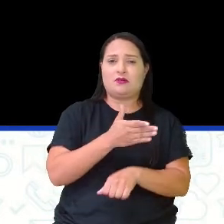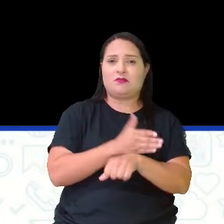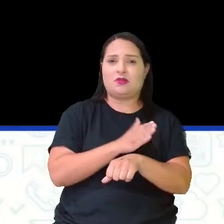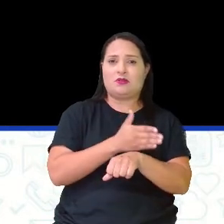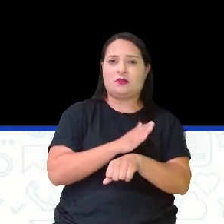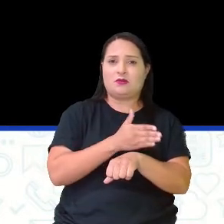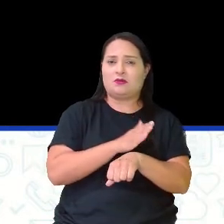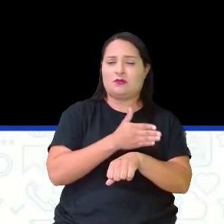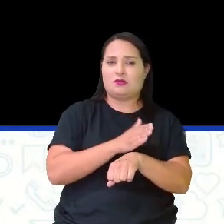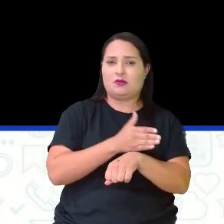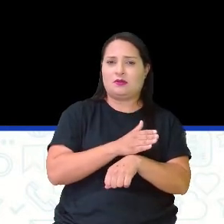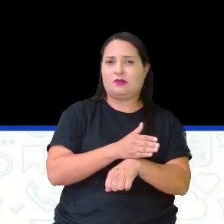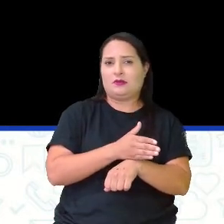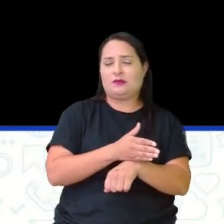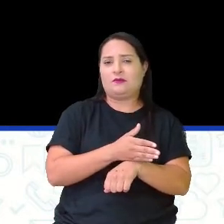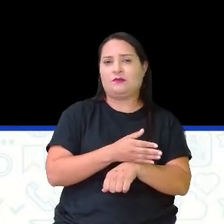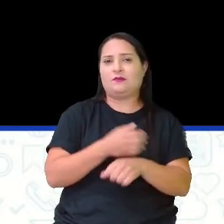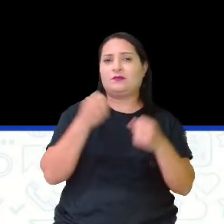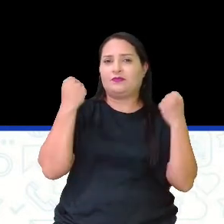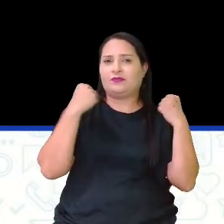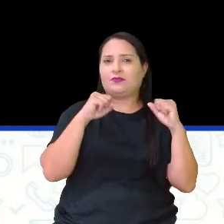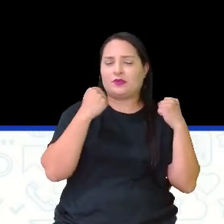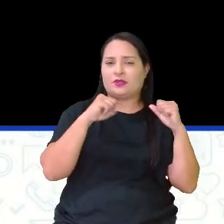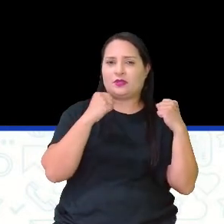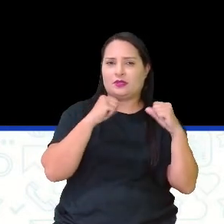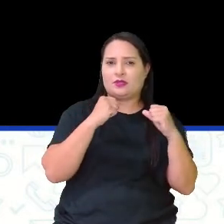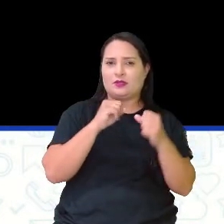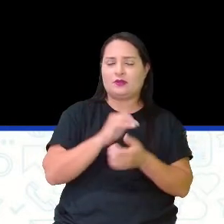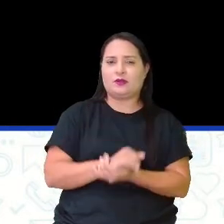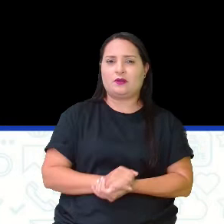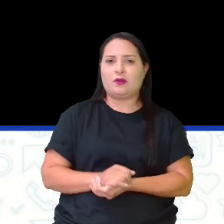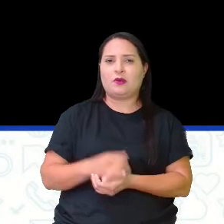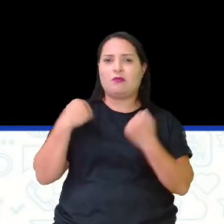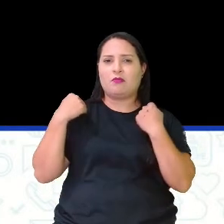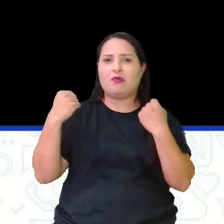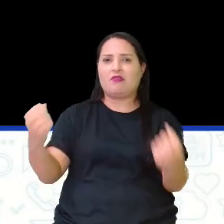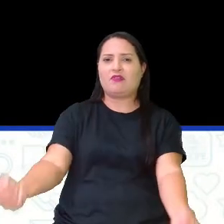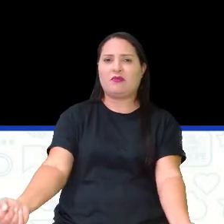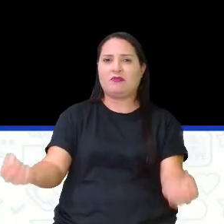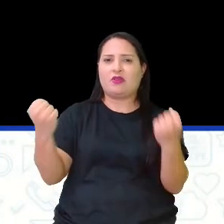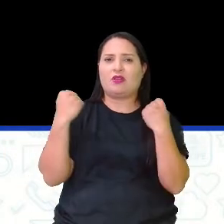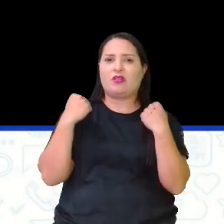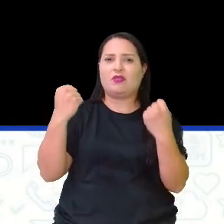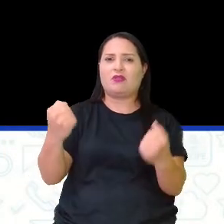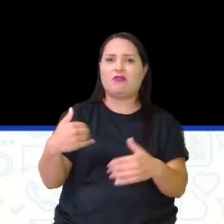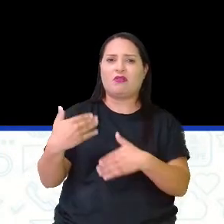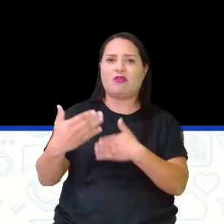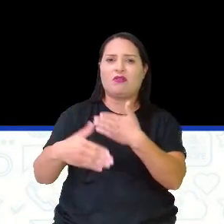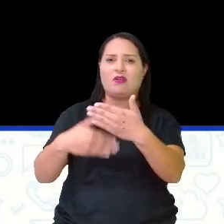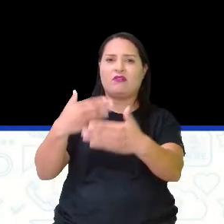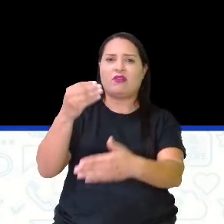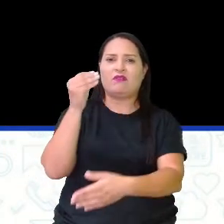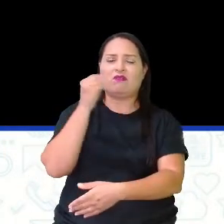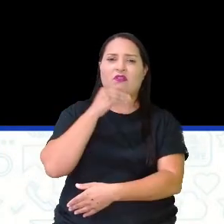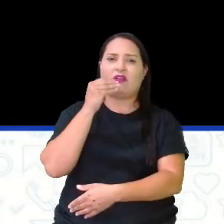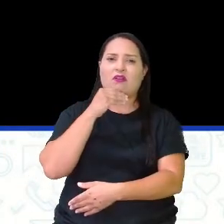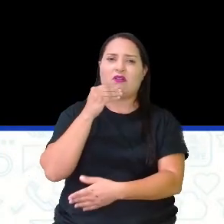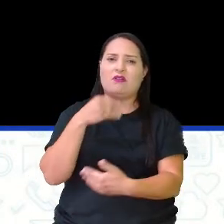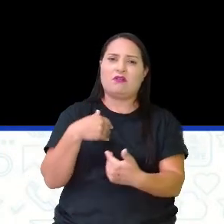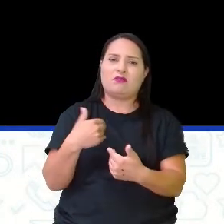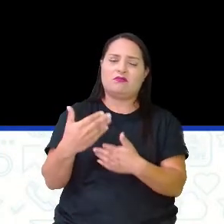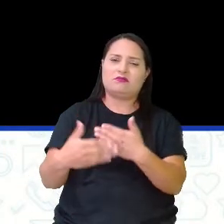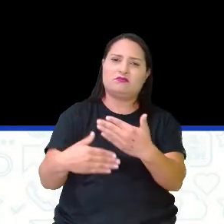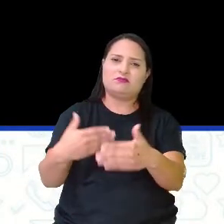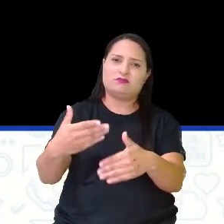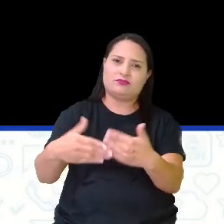menos você pratica, maior as chances dessa amplitude dos movimentos diminuírem. Então, ó, o objetivo de se alongar